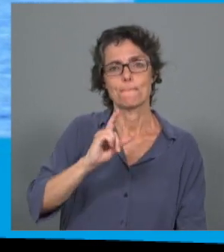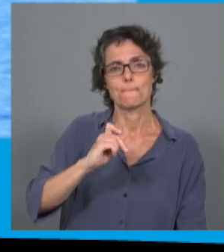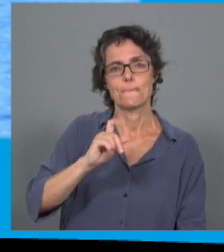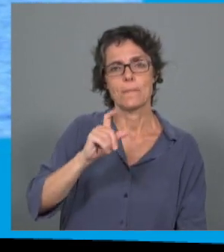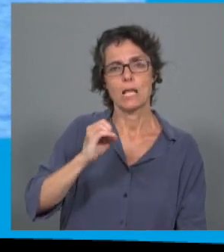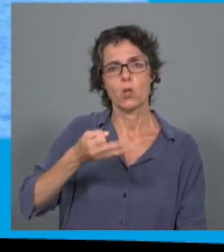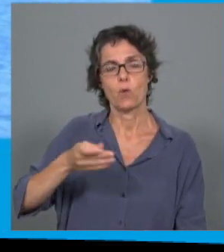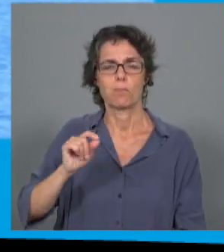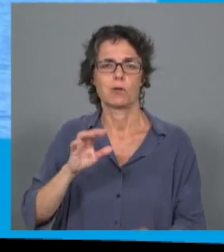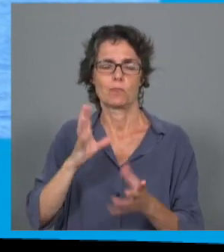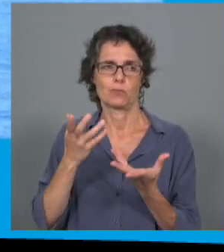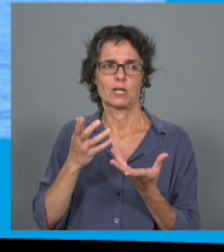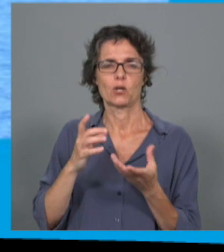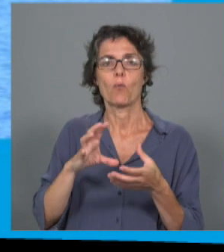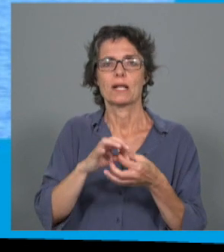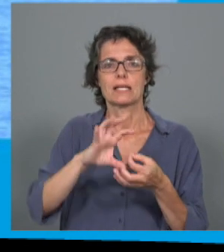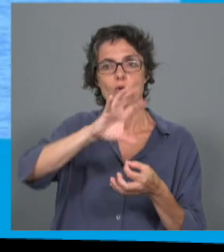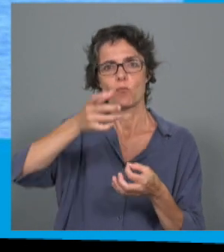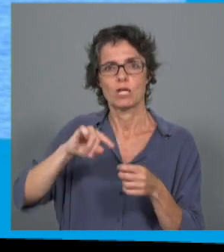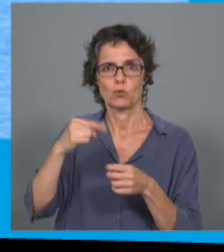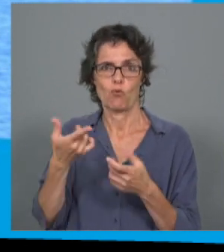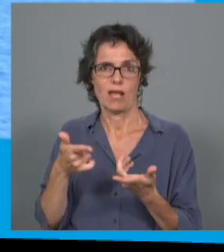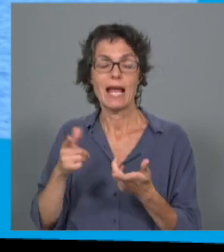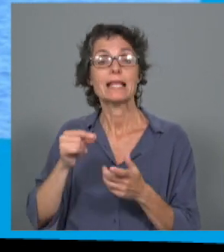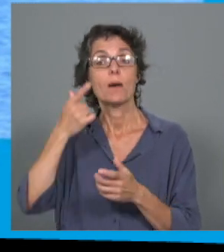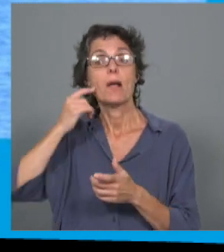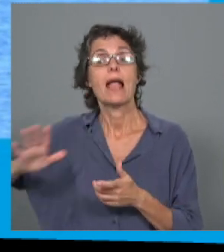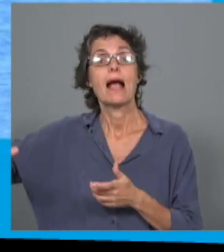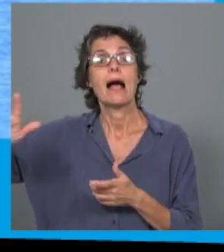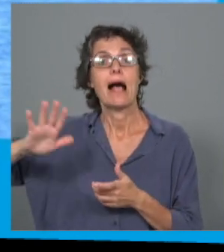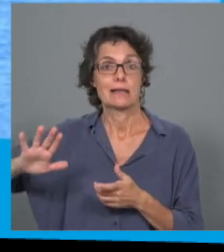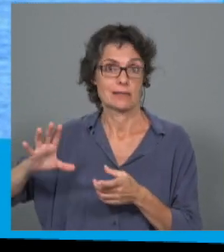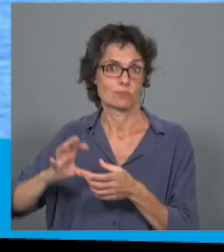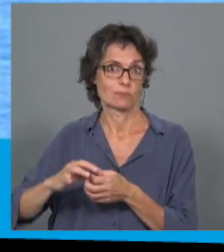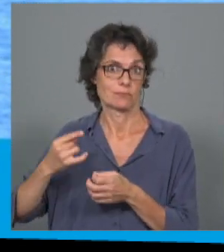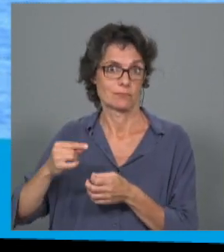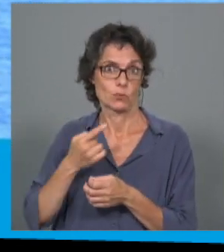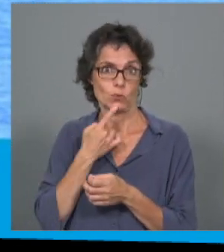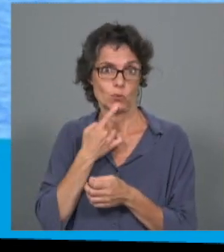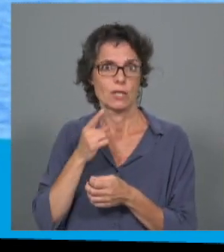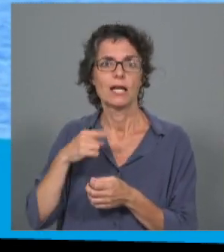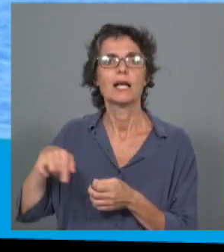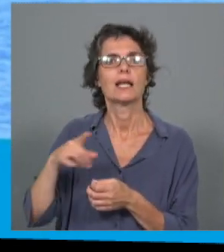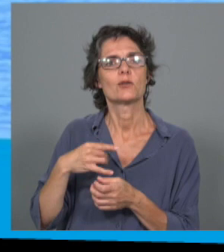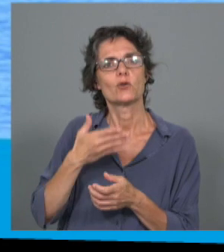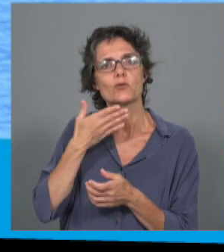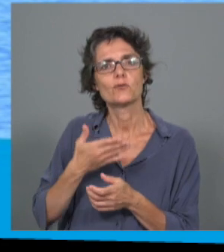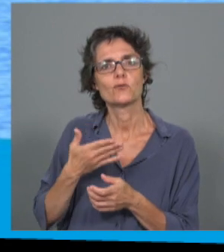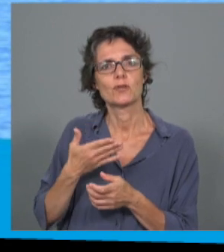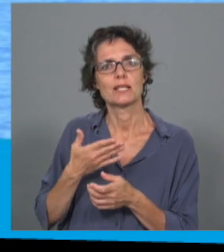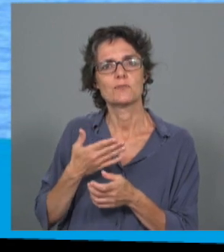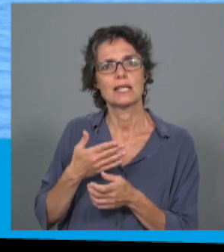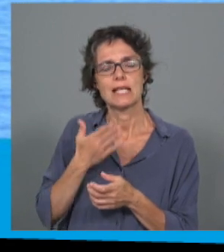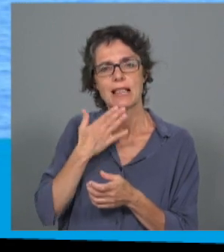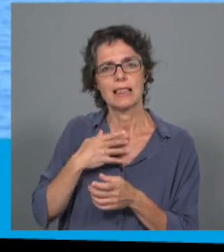à própria Ásia. E na natureza da hospitalidade portuguesa, também em Roma fazemos essa experiência